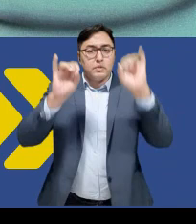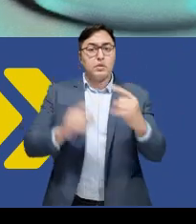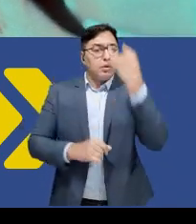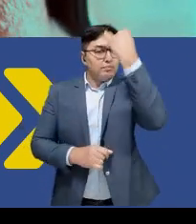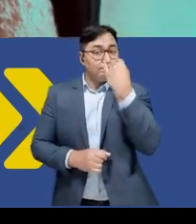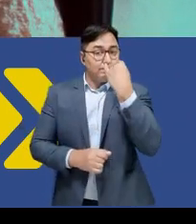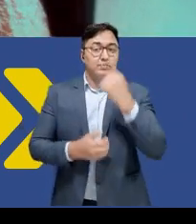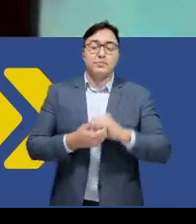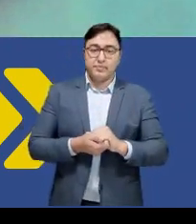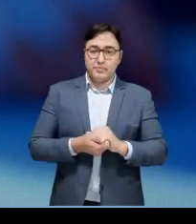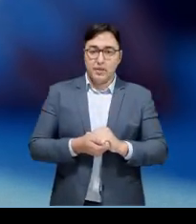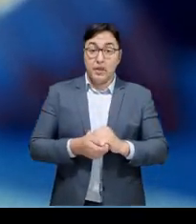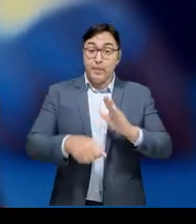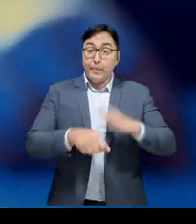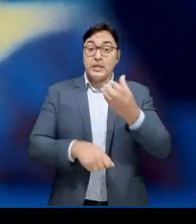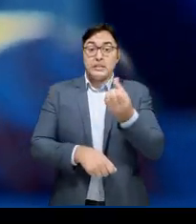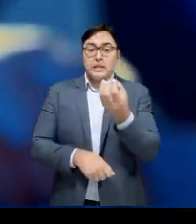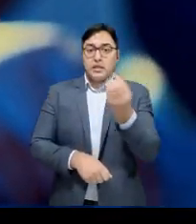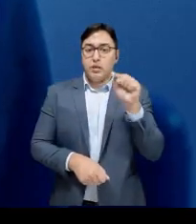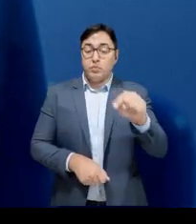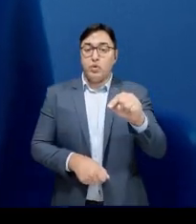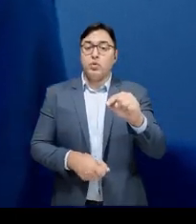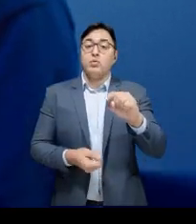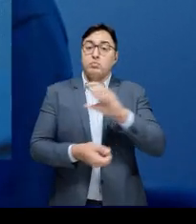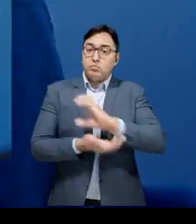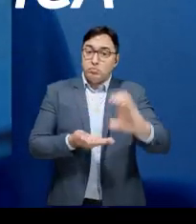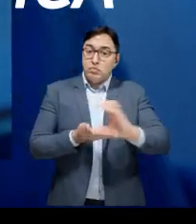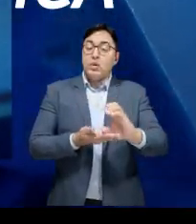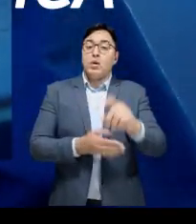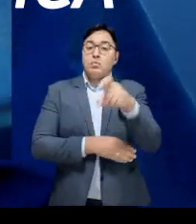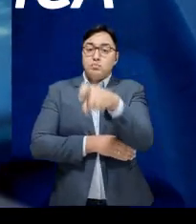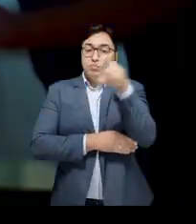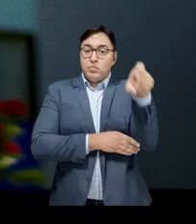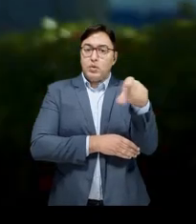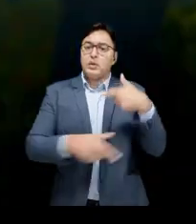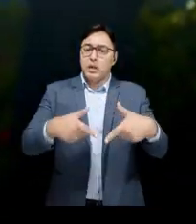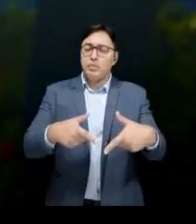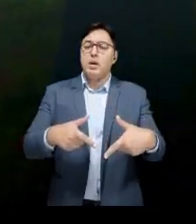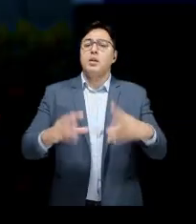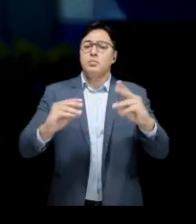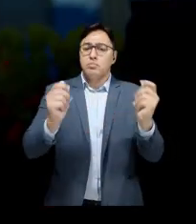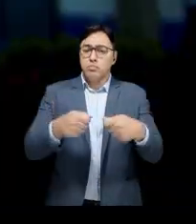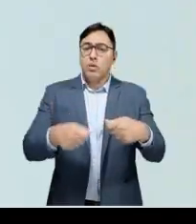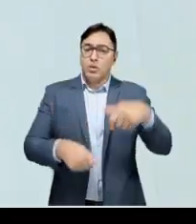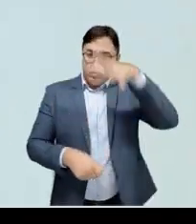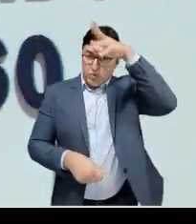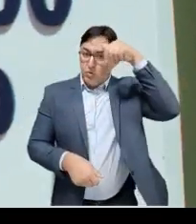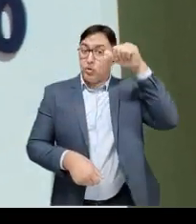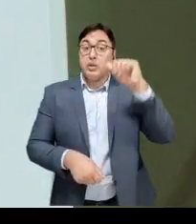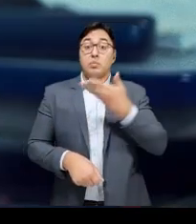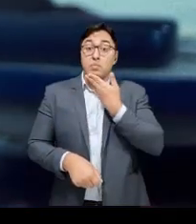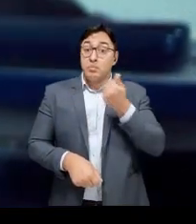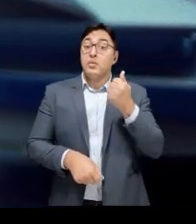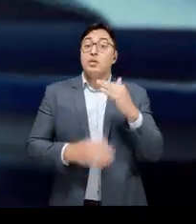para deficientes visuais. E mais de 60 milhões investidos em robótica. Com trabalho e eficiência, Mato Grosso não para de